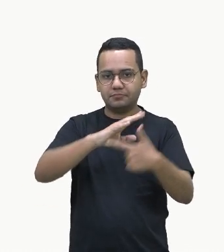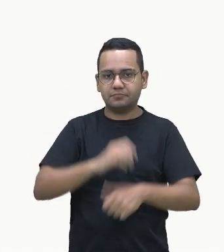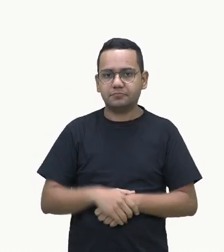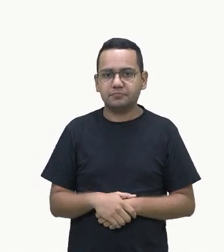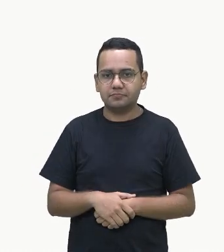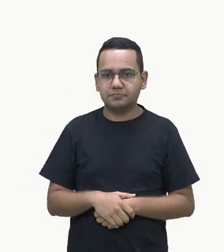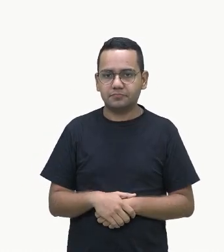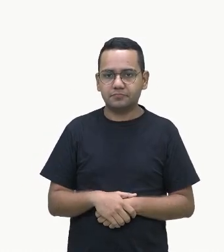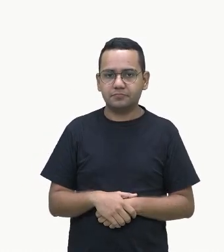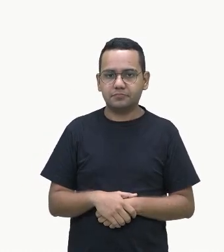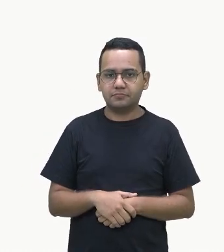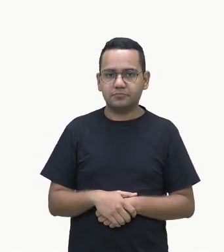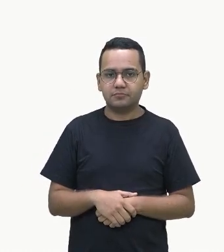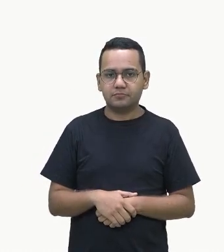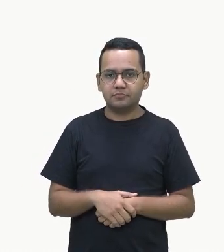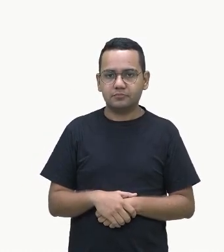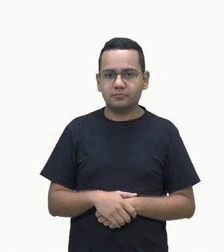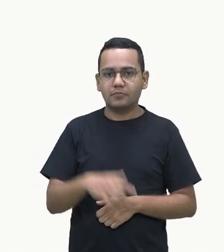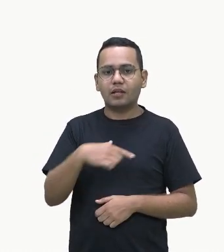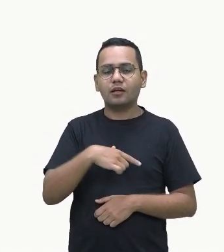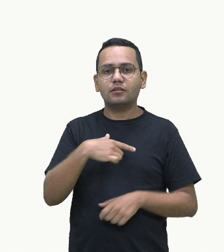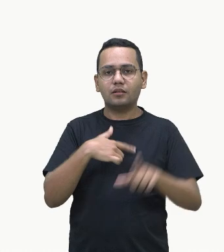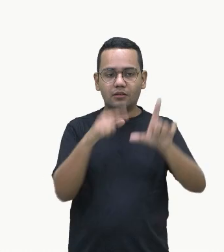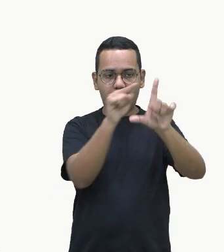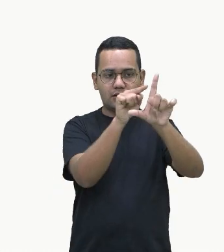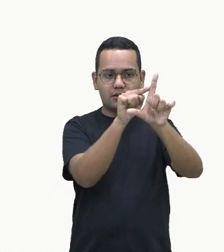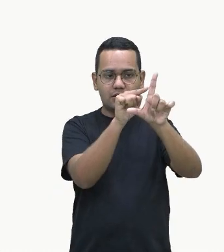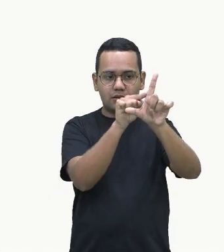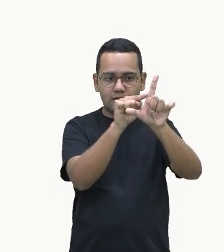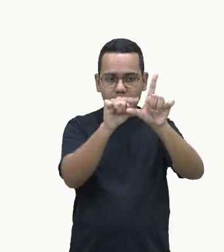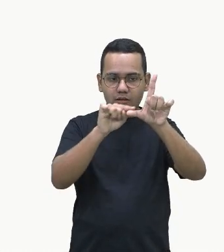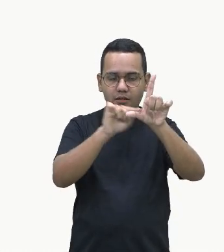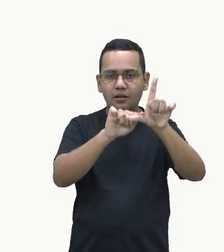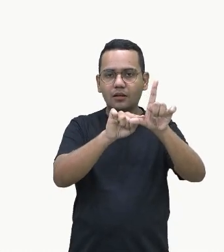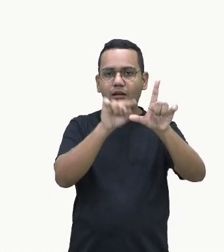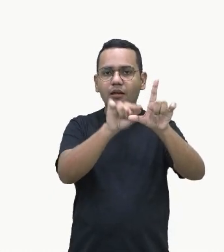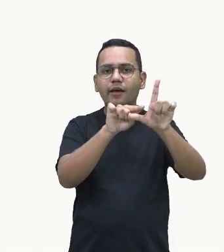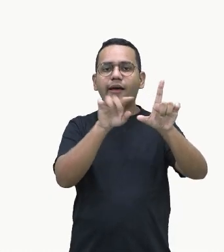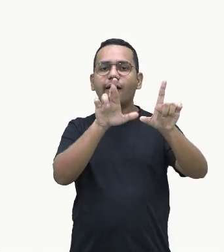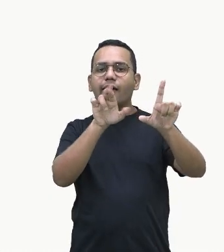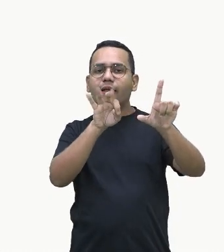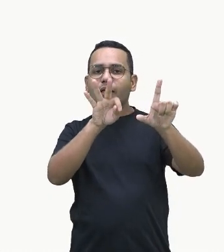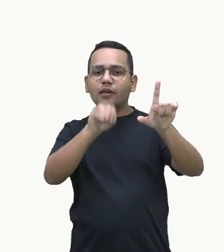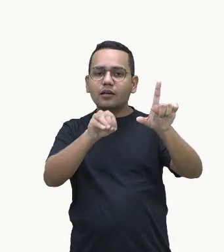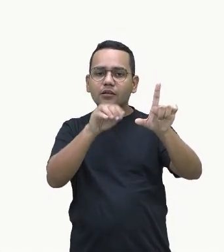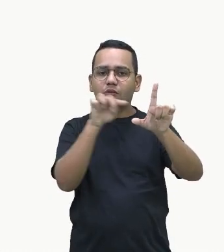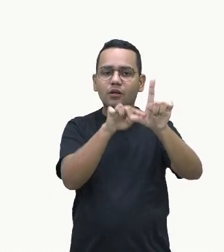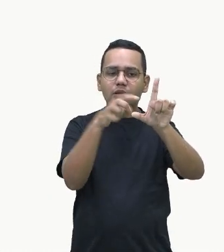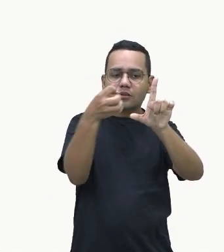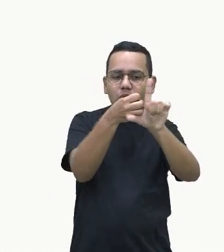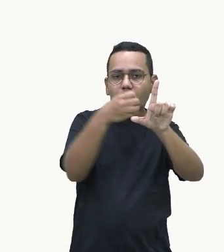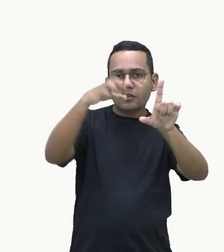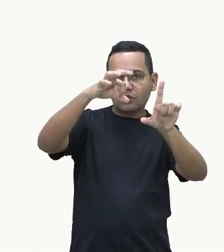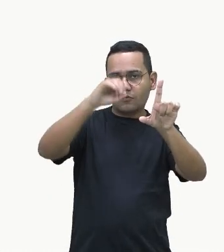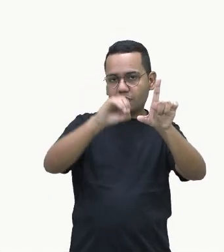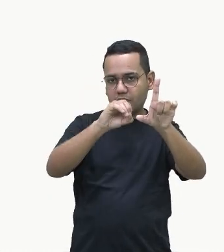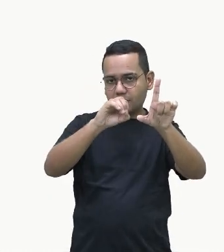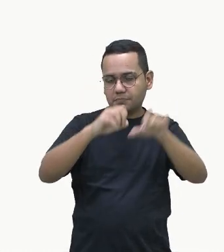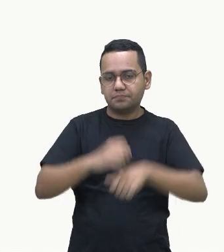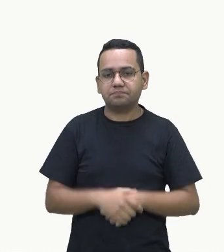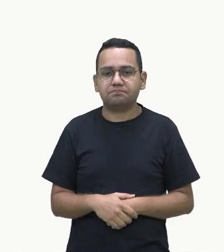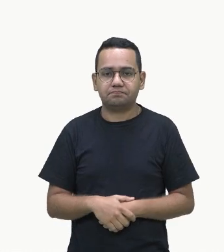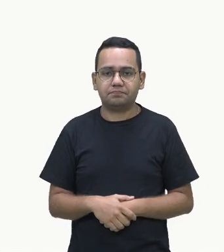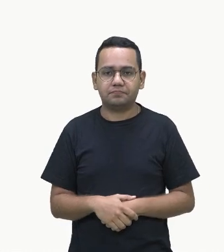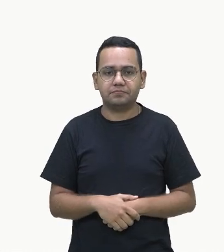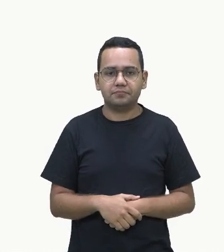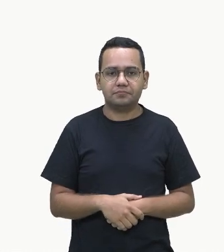um ângulo reto, ou seja, um ângulo onde a medida dele vai ser 90 graus. E já que